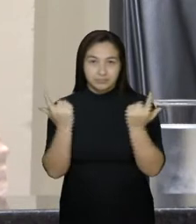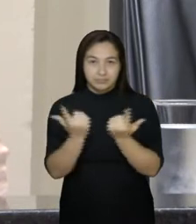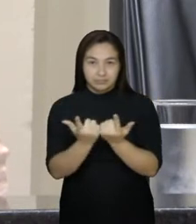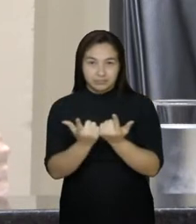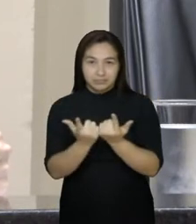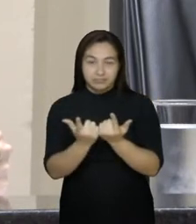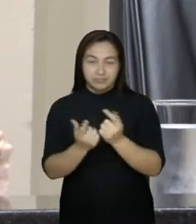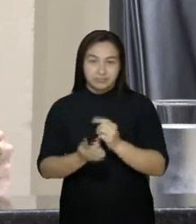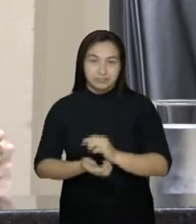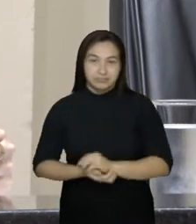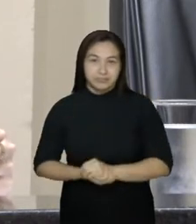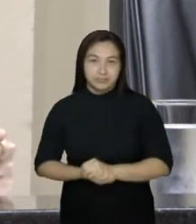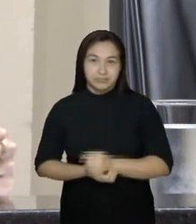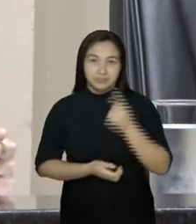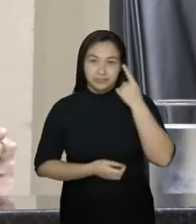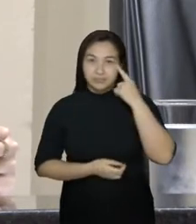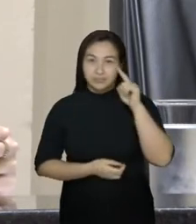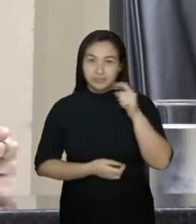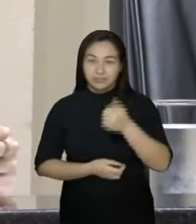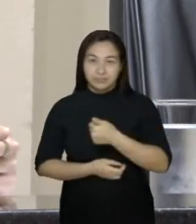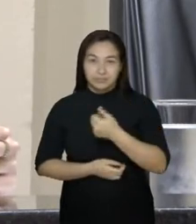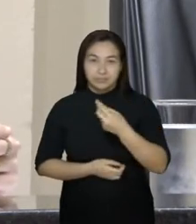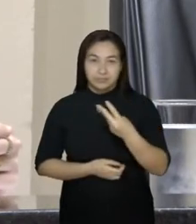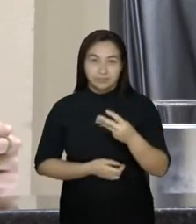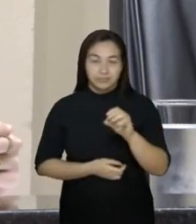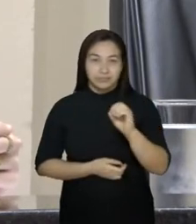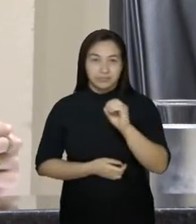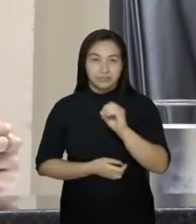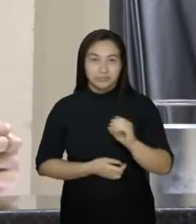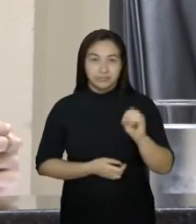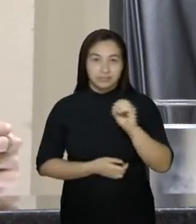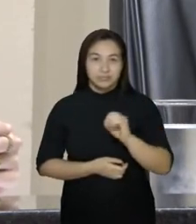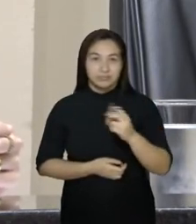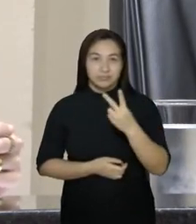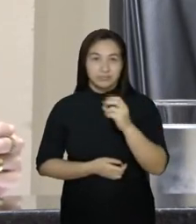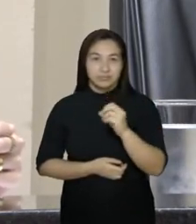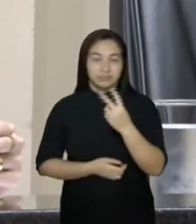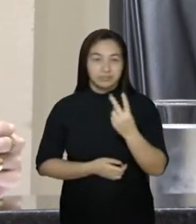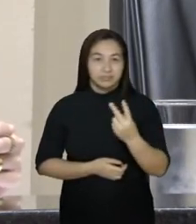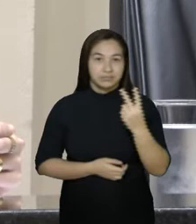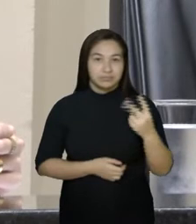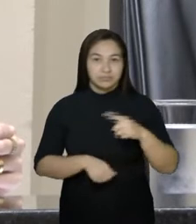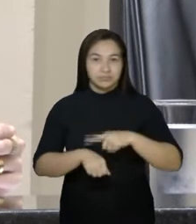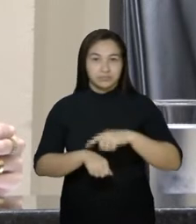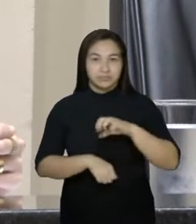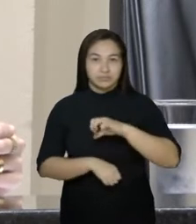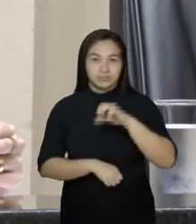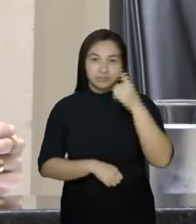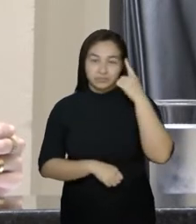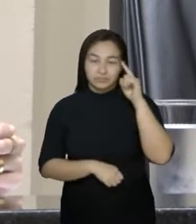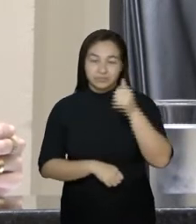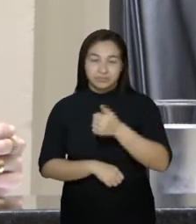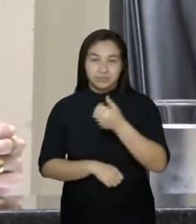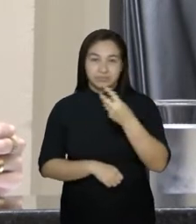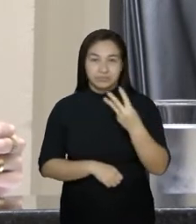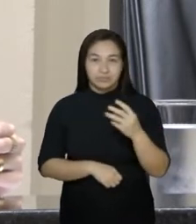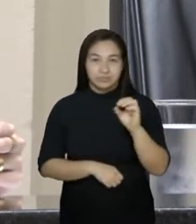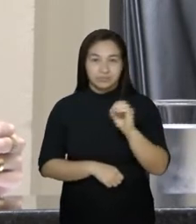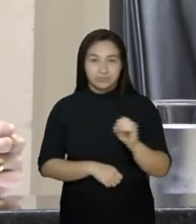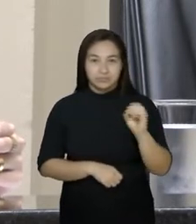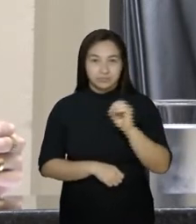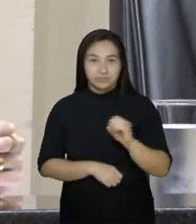Santa Catarina, realizada em 13 de outubro de 2022. Às 9 horas do dia 13 de outubro do ano 2022, nesta